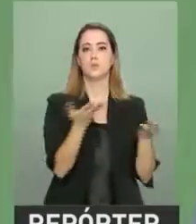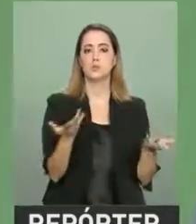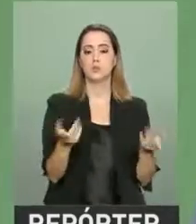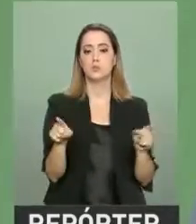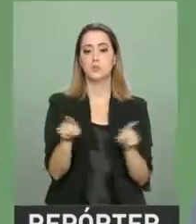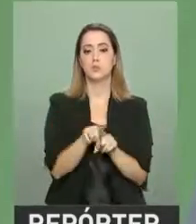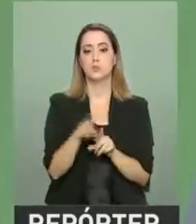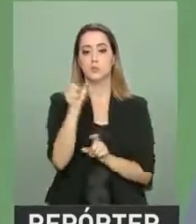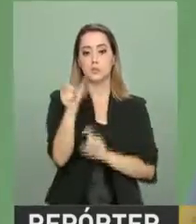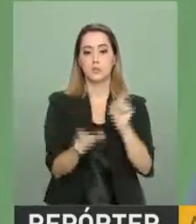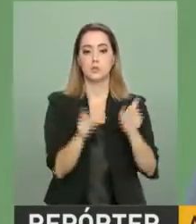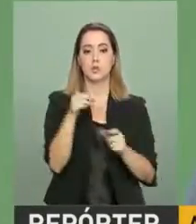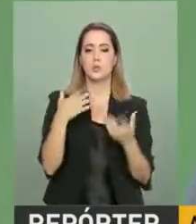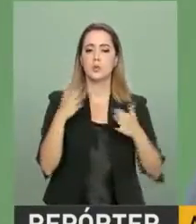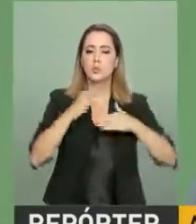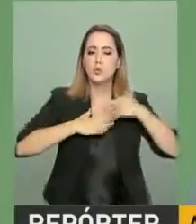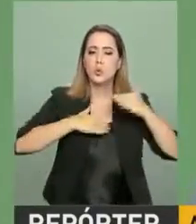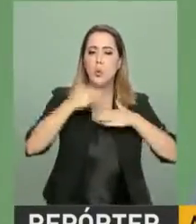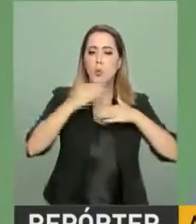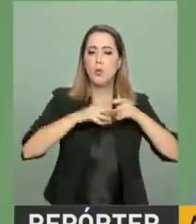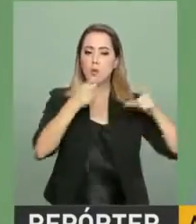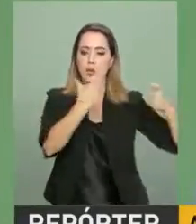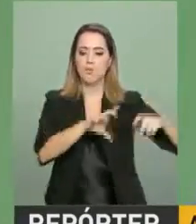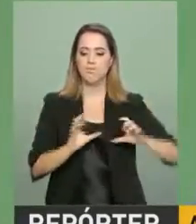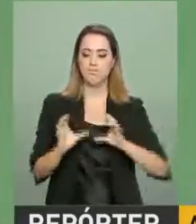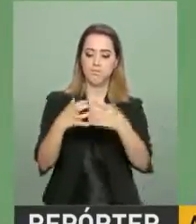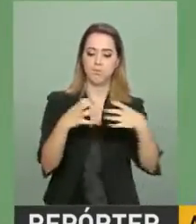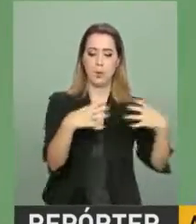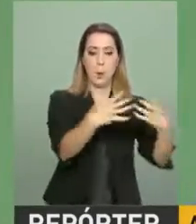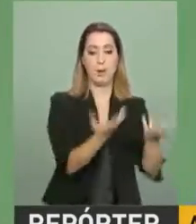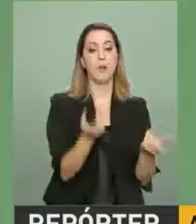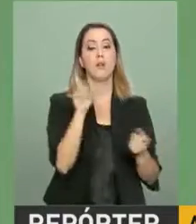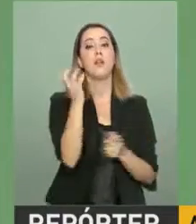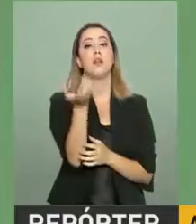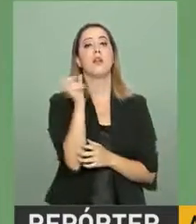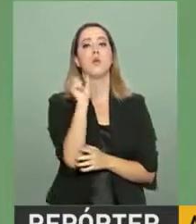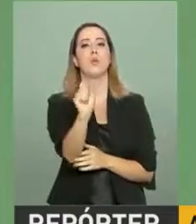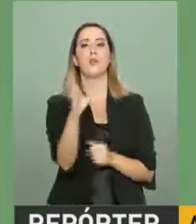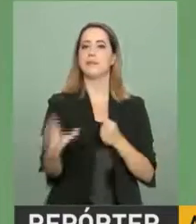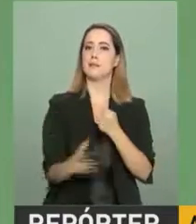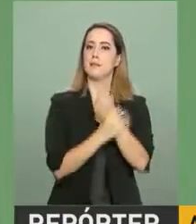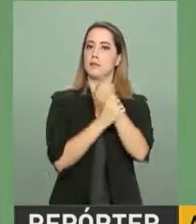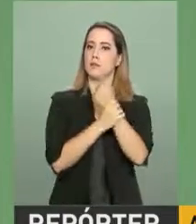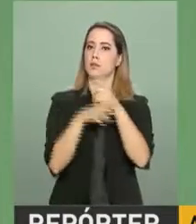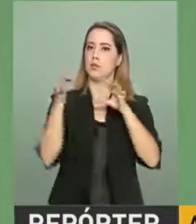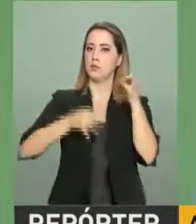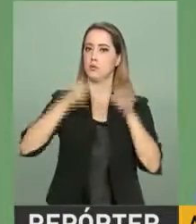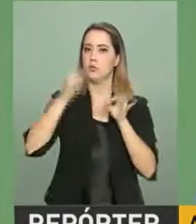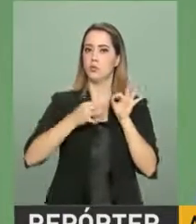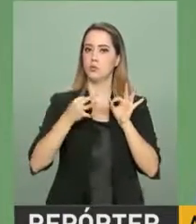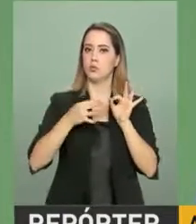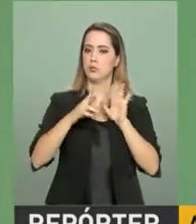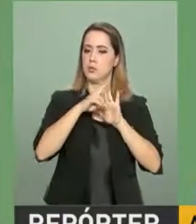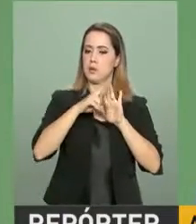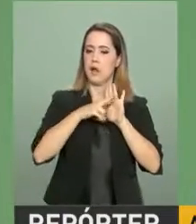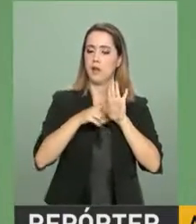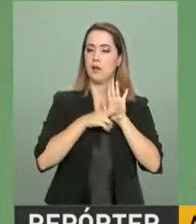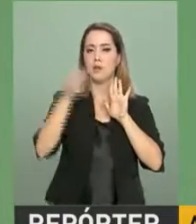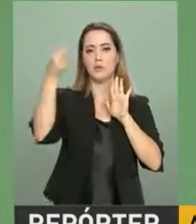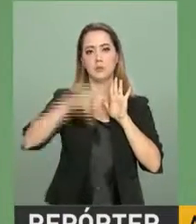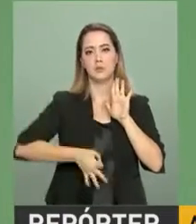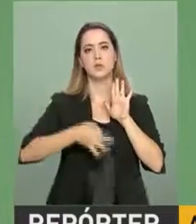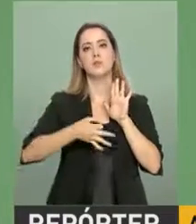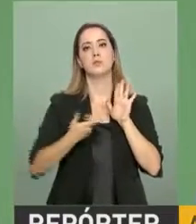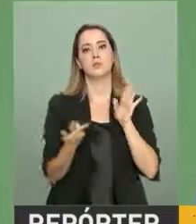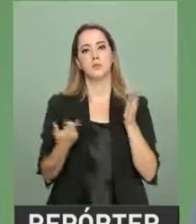O investidor de qualquer setor, o que ele quer? Previsibilidade, segurança jurídica, que as regras não irão mudar ao longo